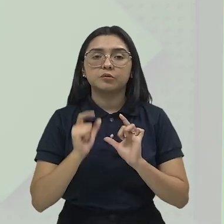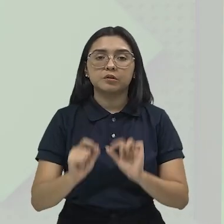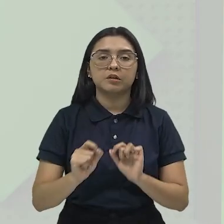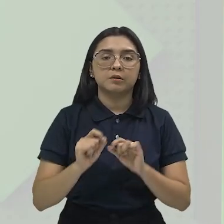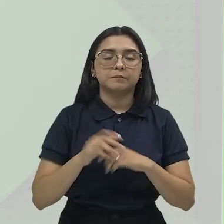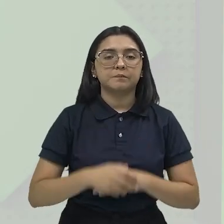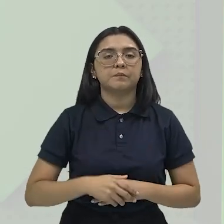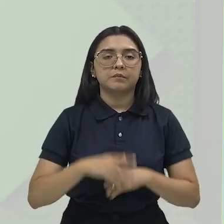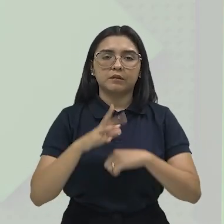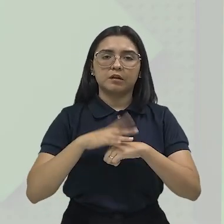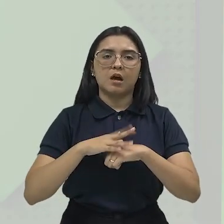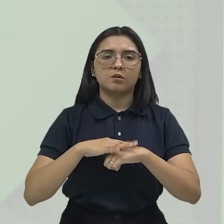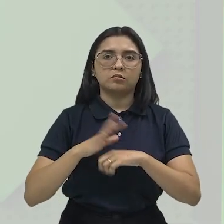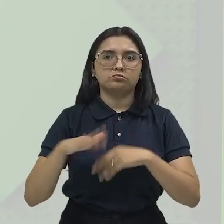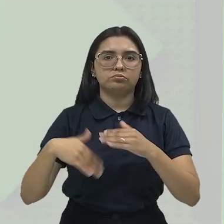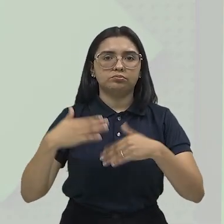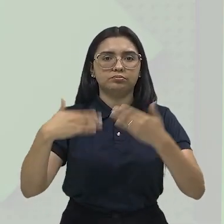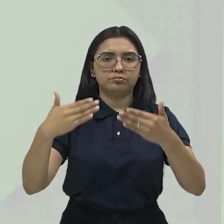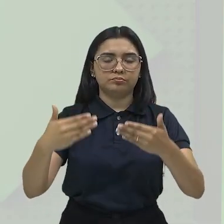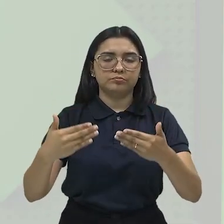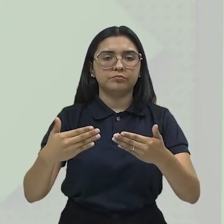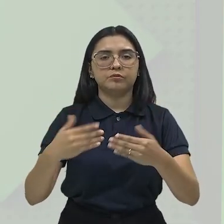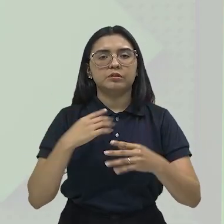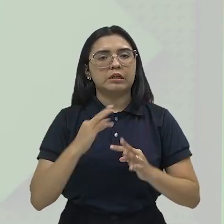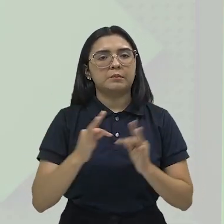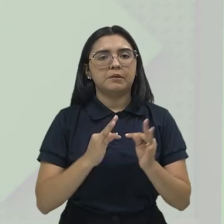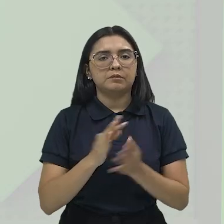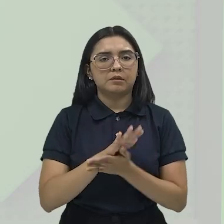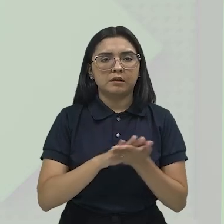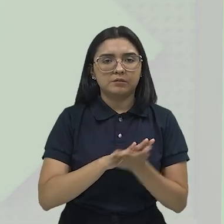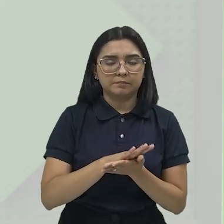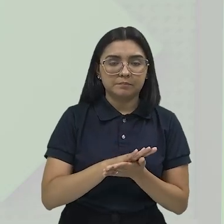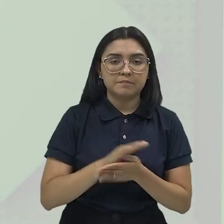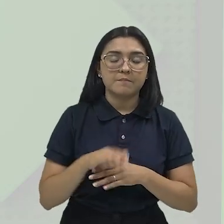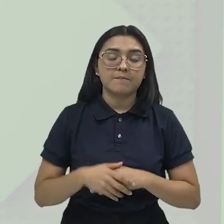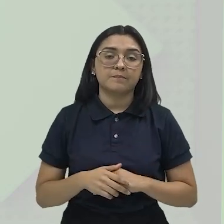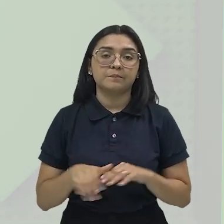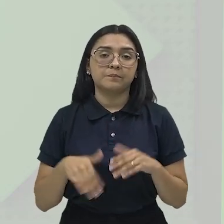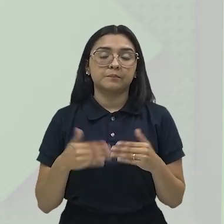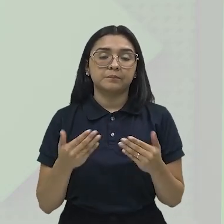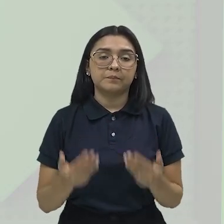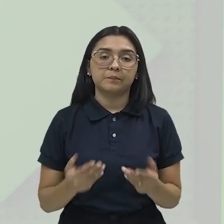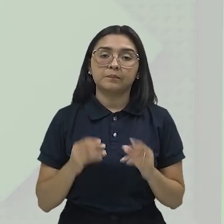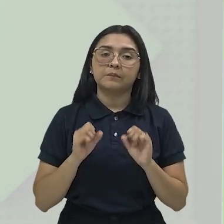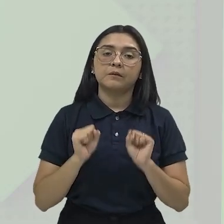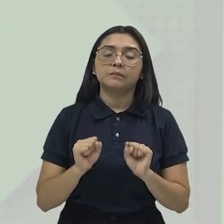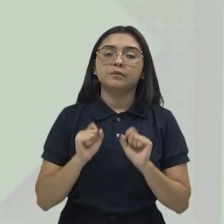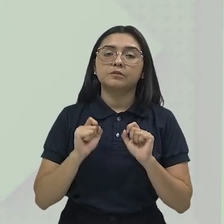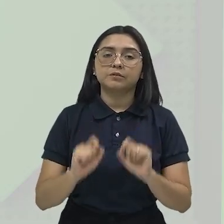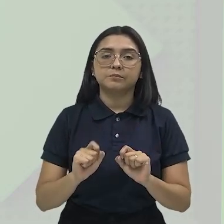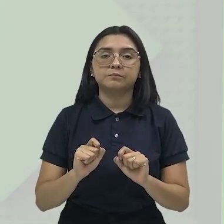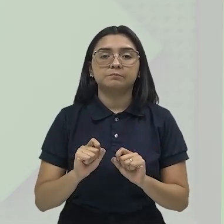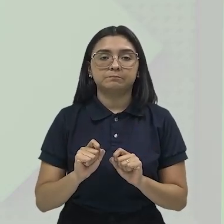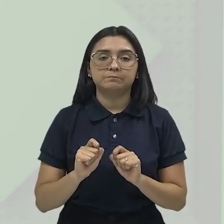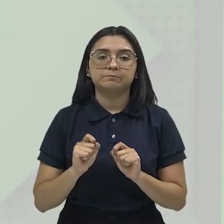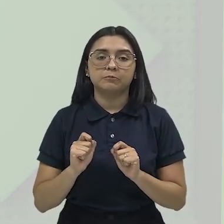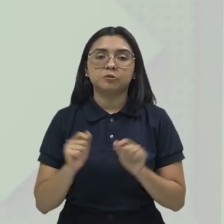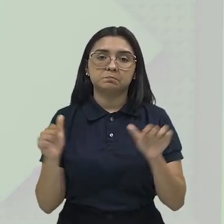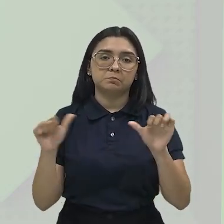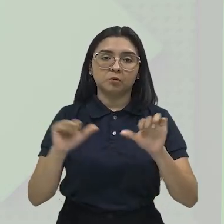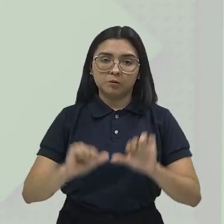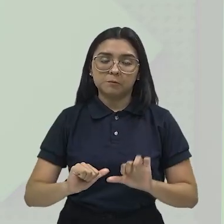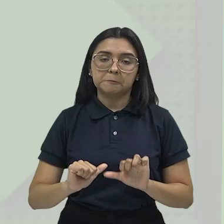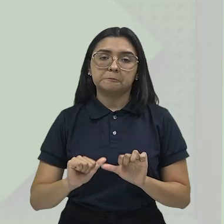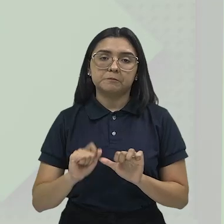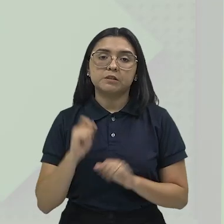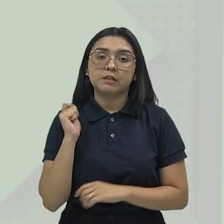que a doença evolua sem ter tratamento nenhum. Aí pode tornar algo mais grave, porque como eu